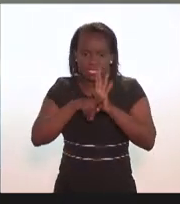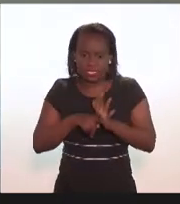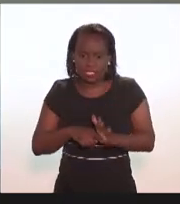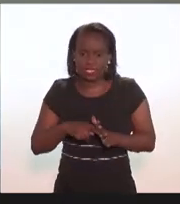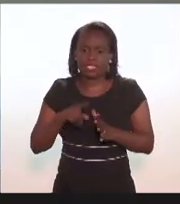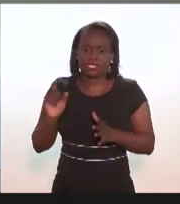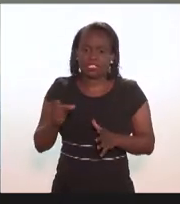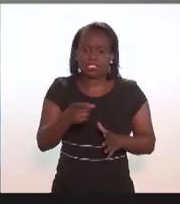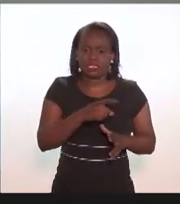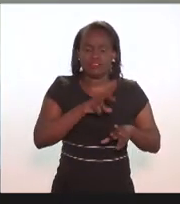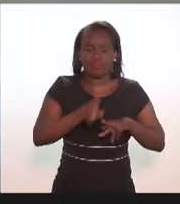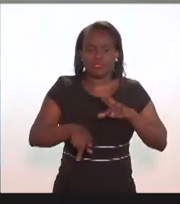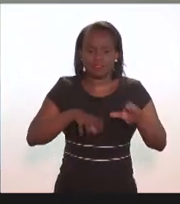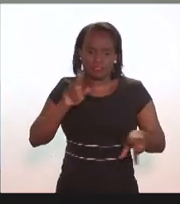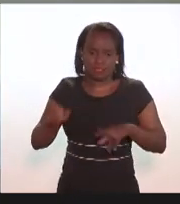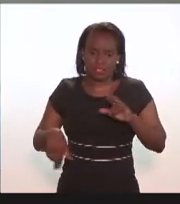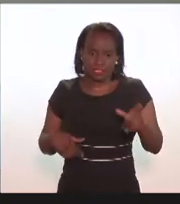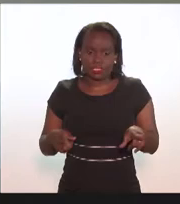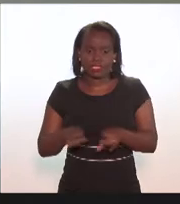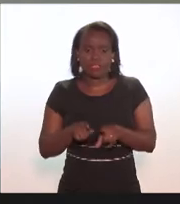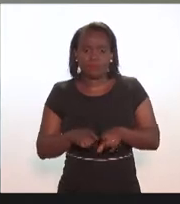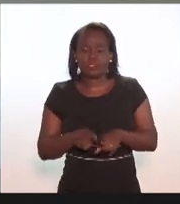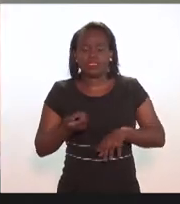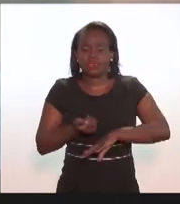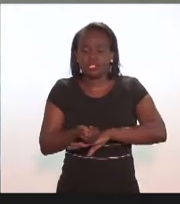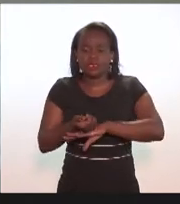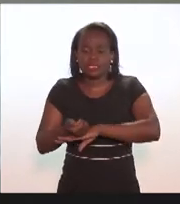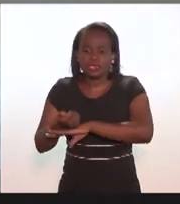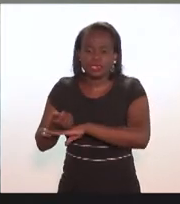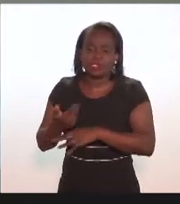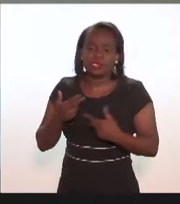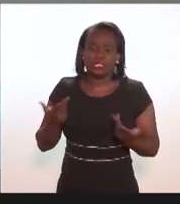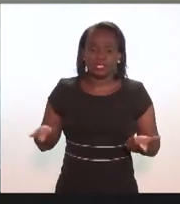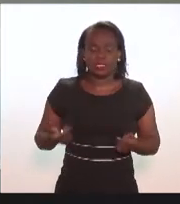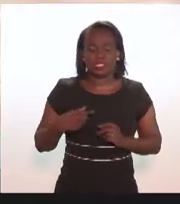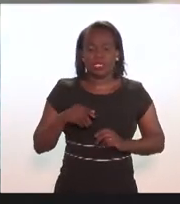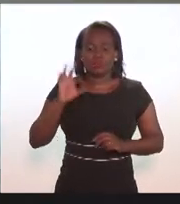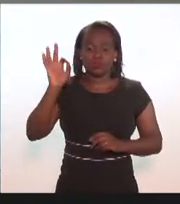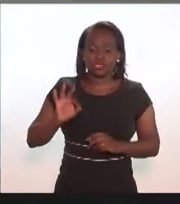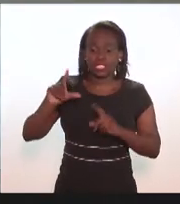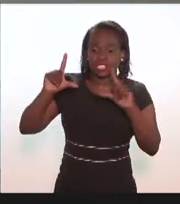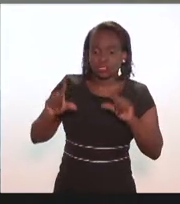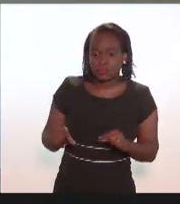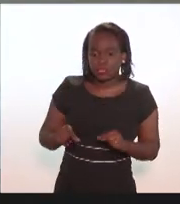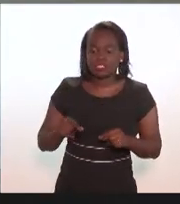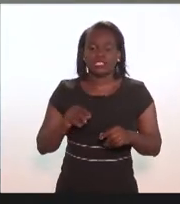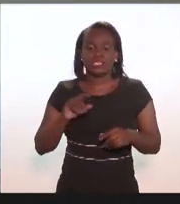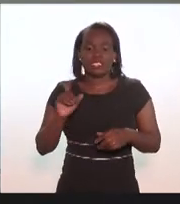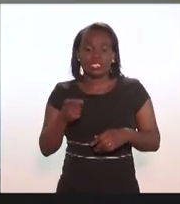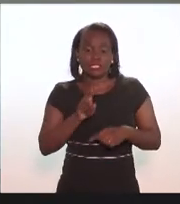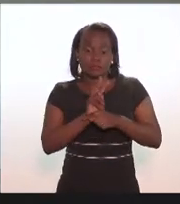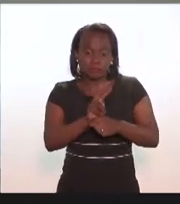imposto e várias formas de conceder incentivo. Alíquota reduzida, crédito